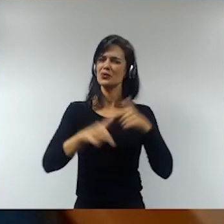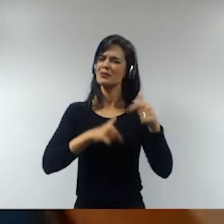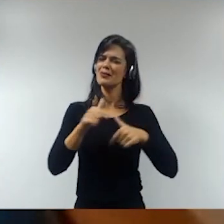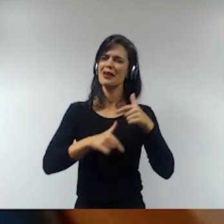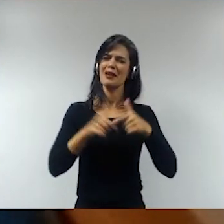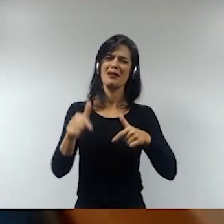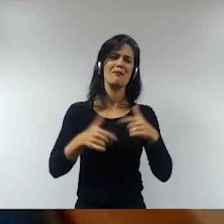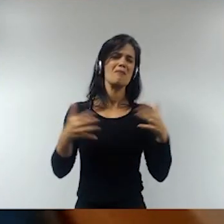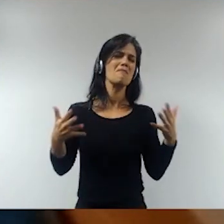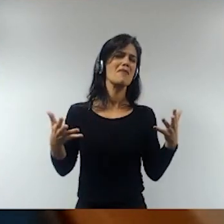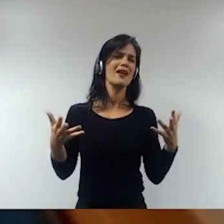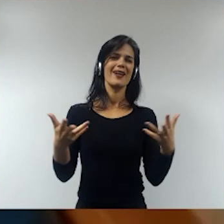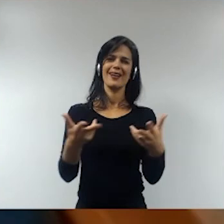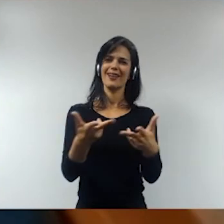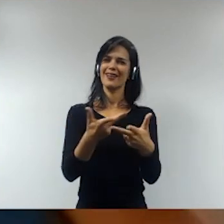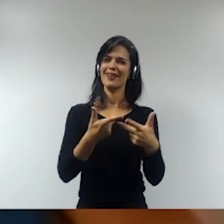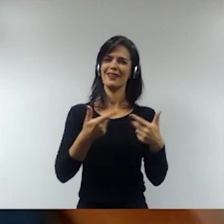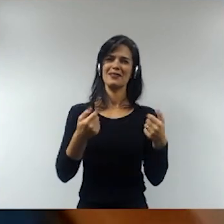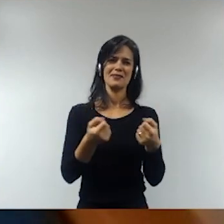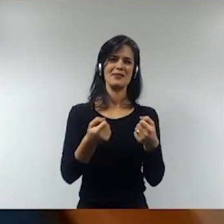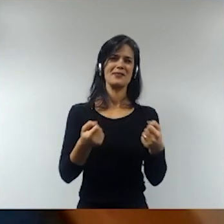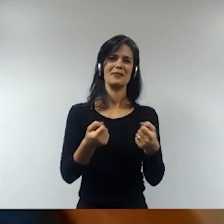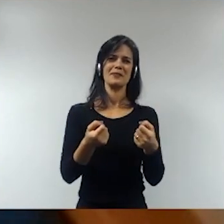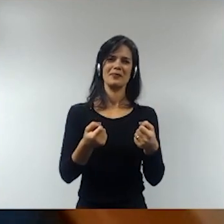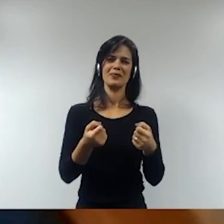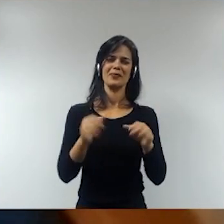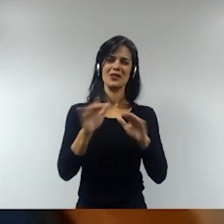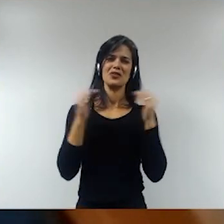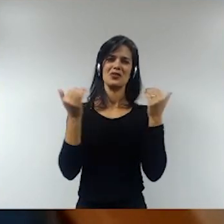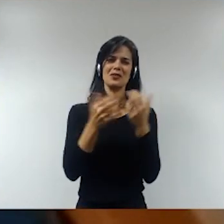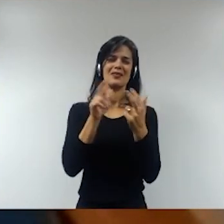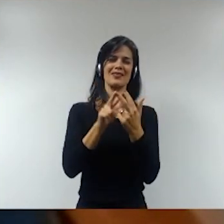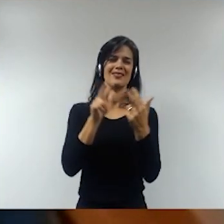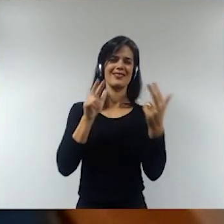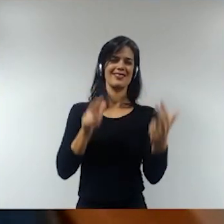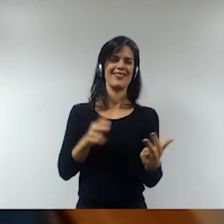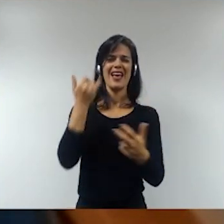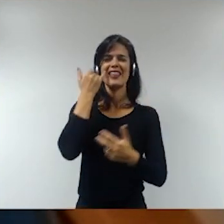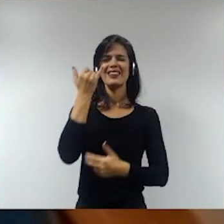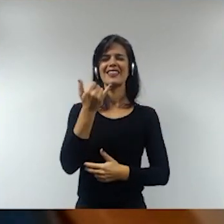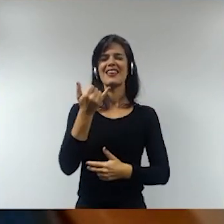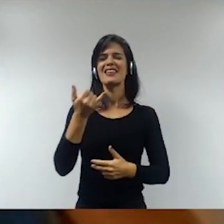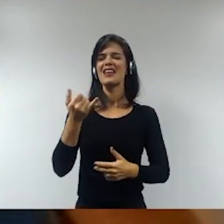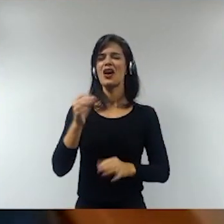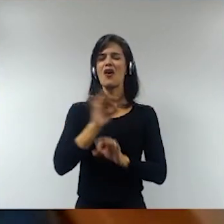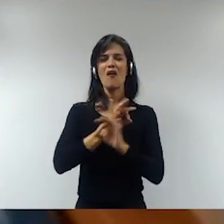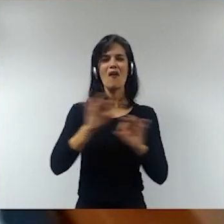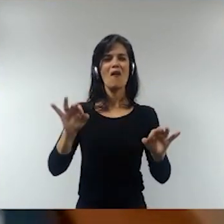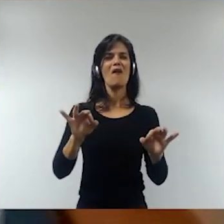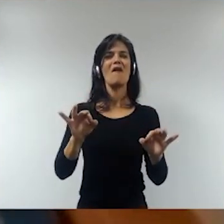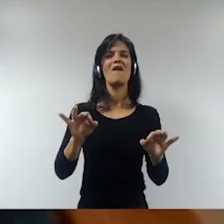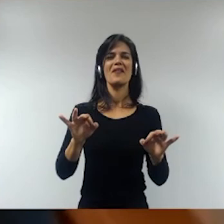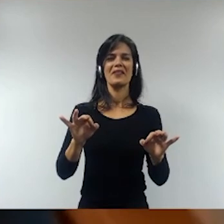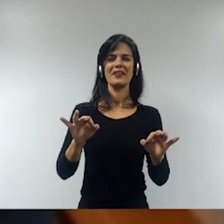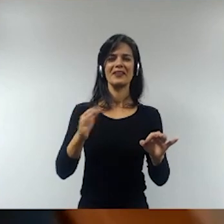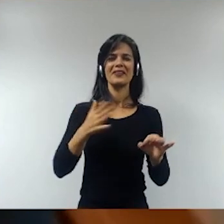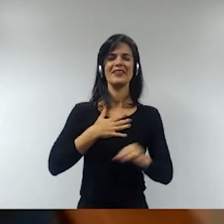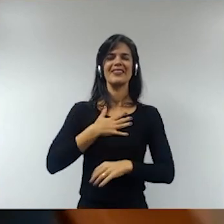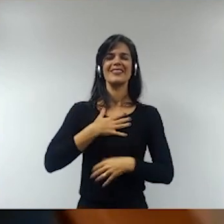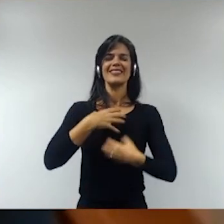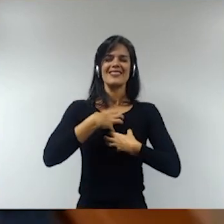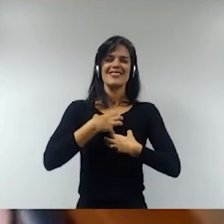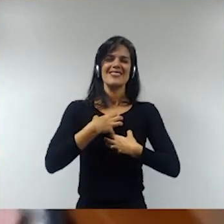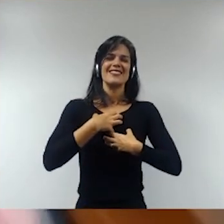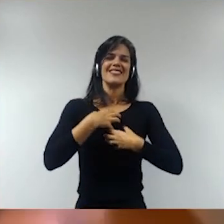trabalho magnífico nesse congresso digital. Dizer que a ideia foi maravilhosa, acalentou muito meu coração